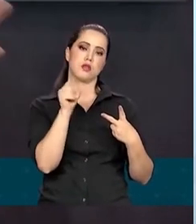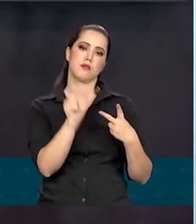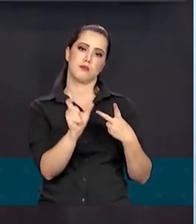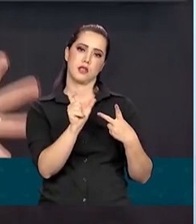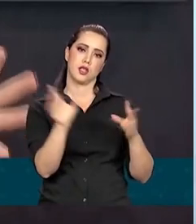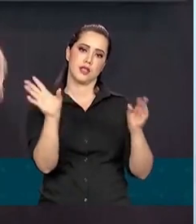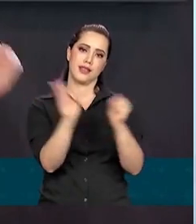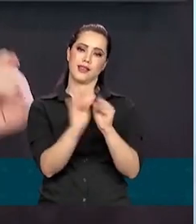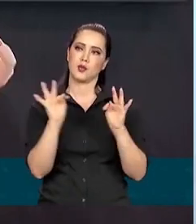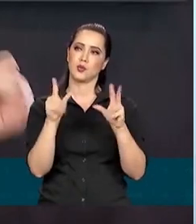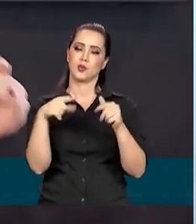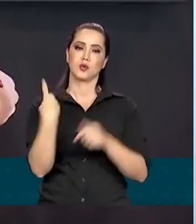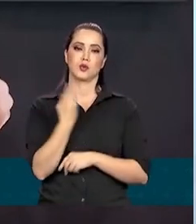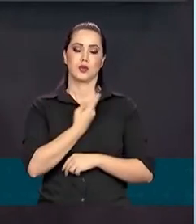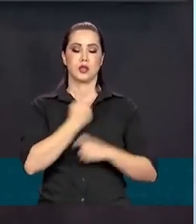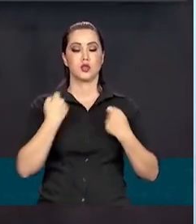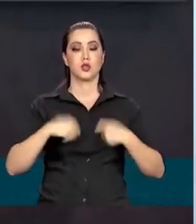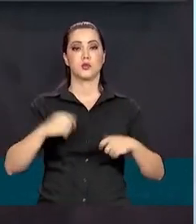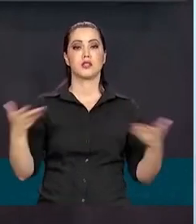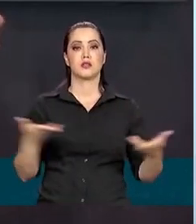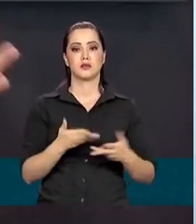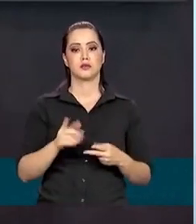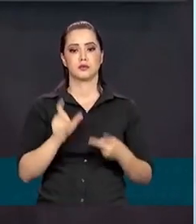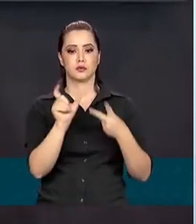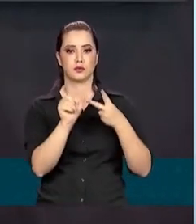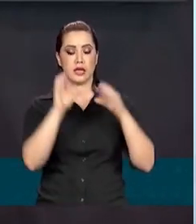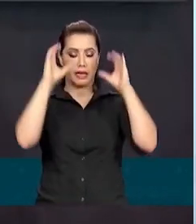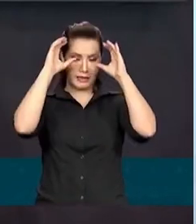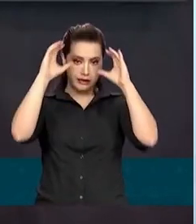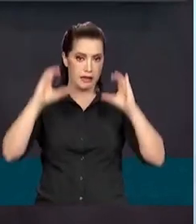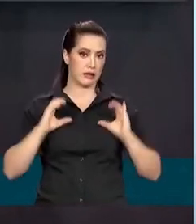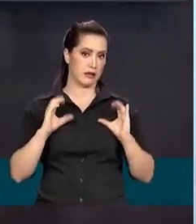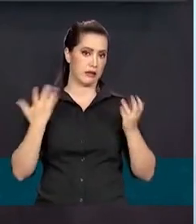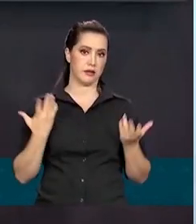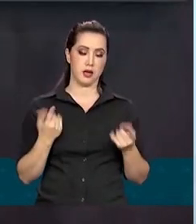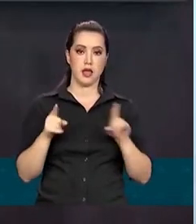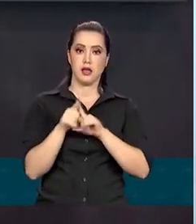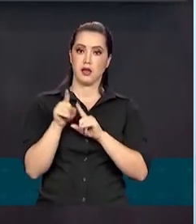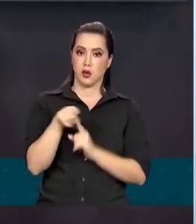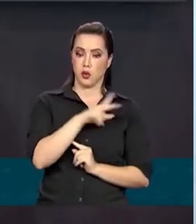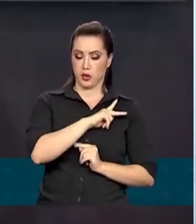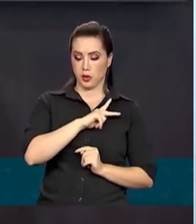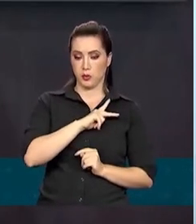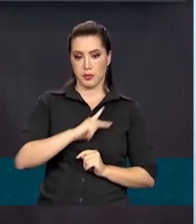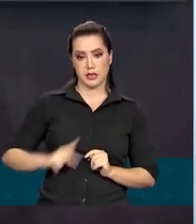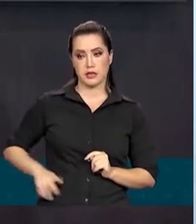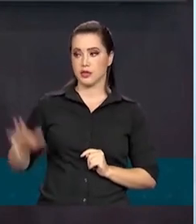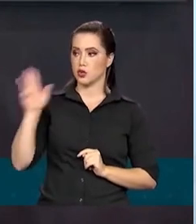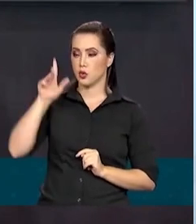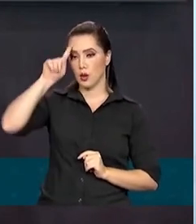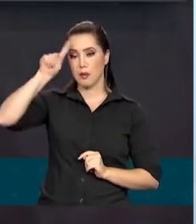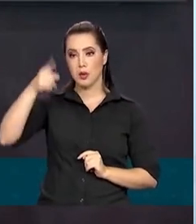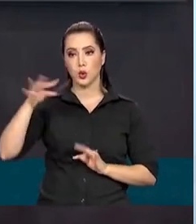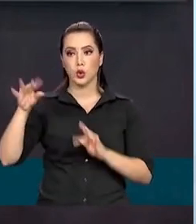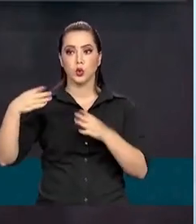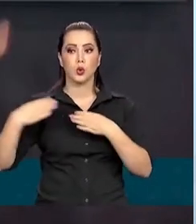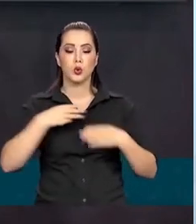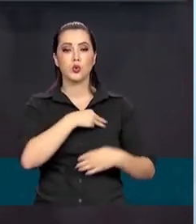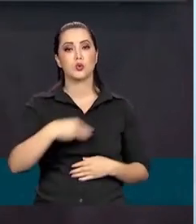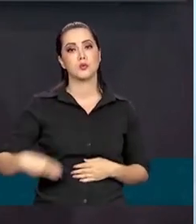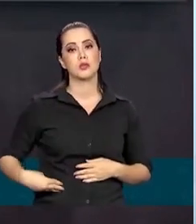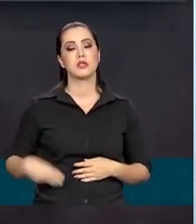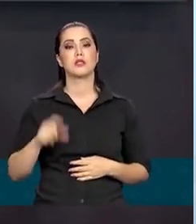resume absolutamente tudo o que nós temos que fazer aqui: cidadania. O que o presidente determinou para todos os ministros é que